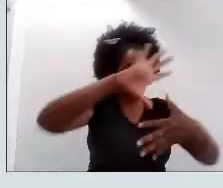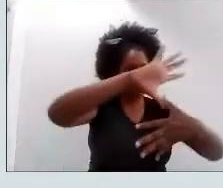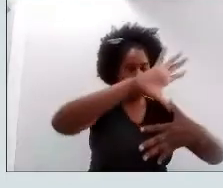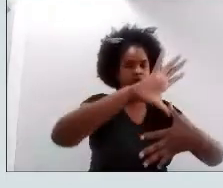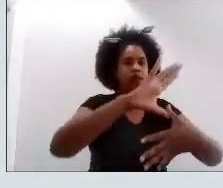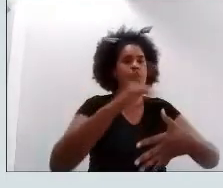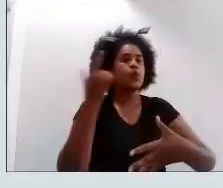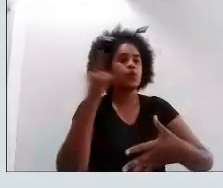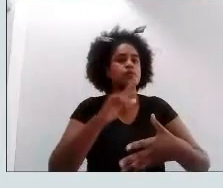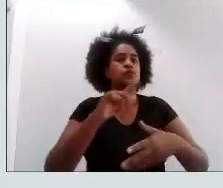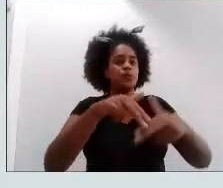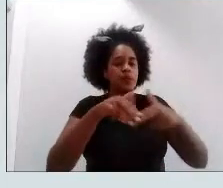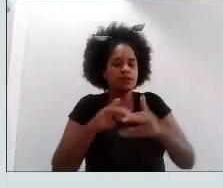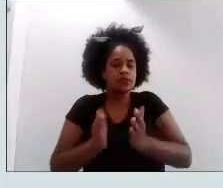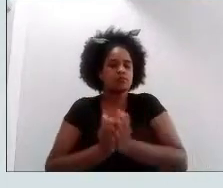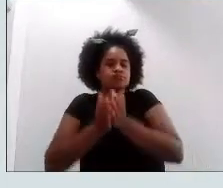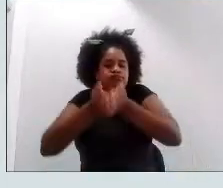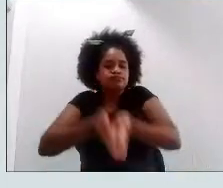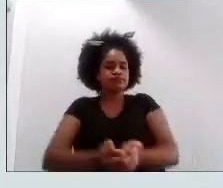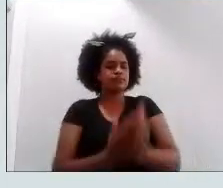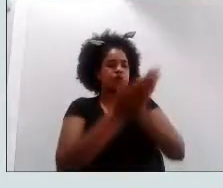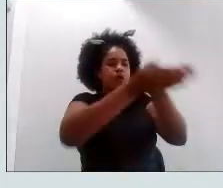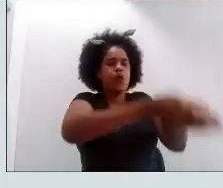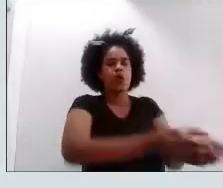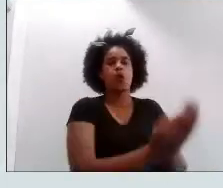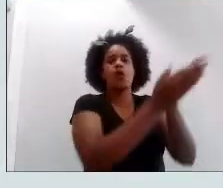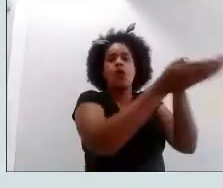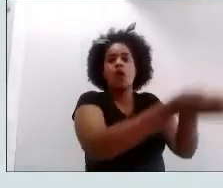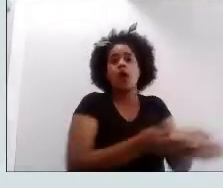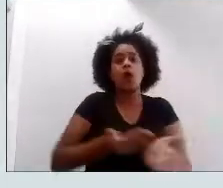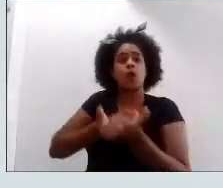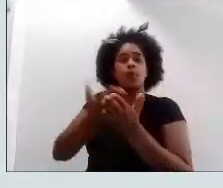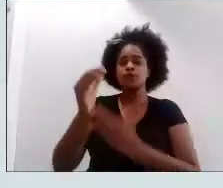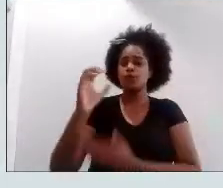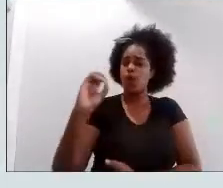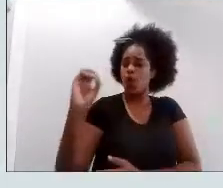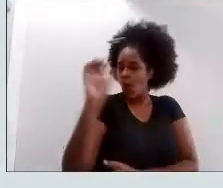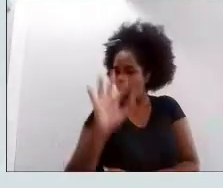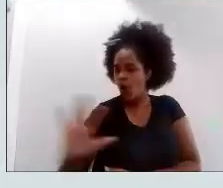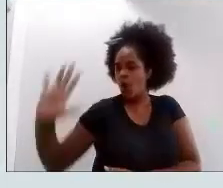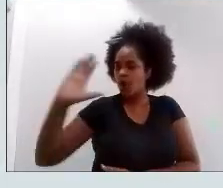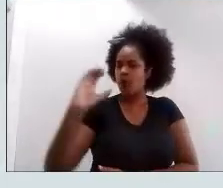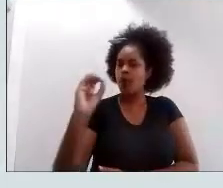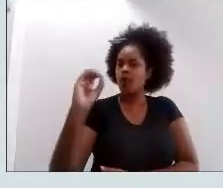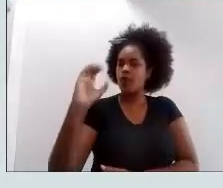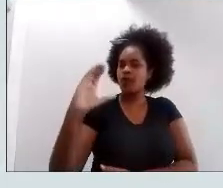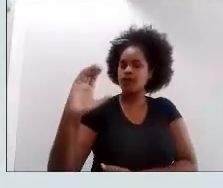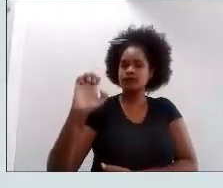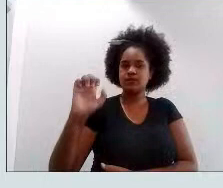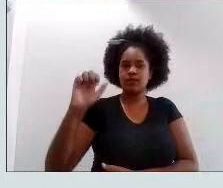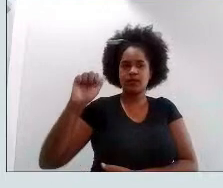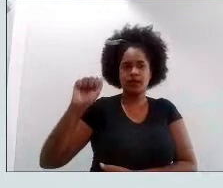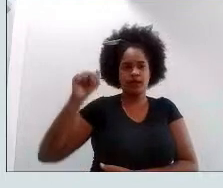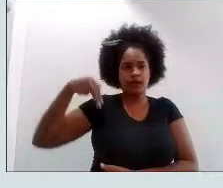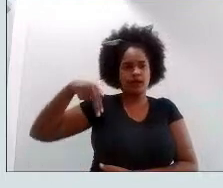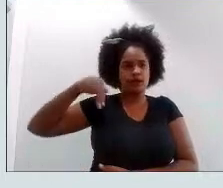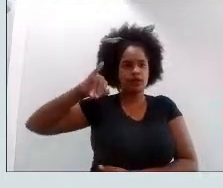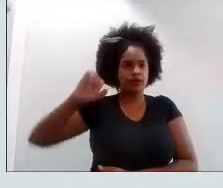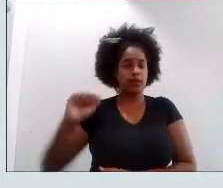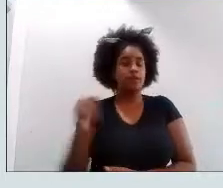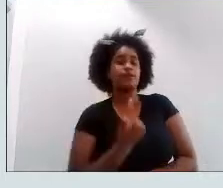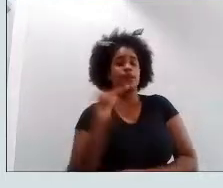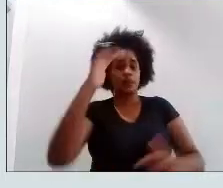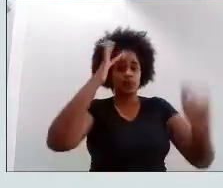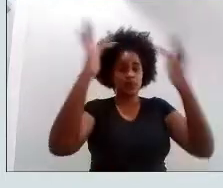Oceania. E, por fim, a hipótese da dupla origem vai dizer que